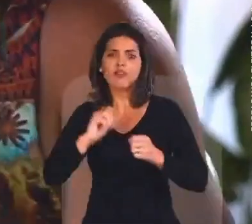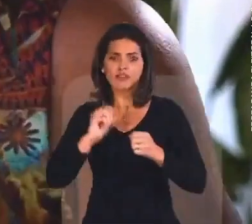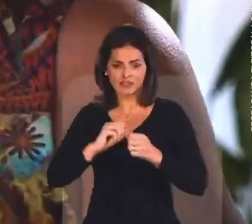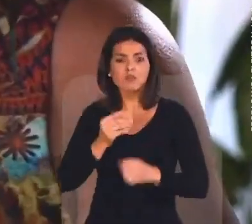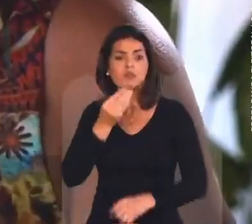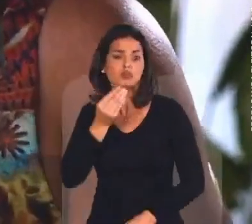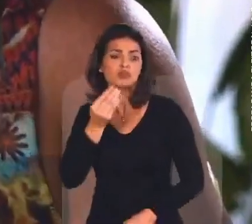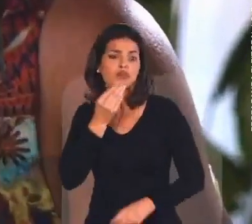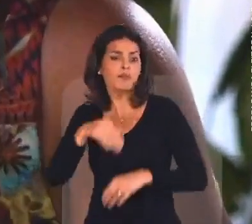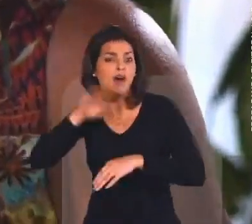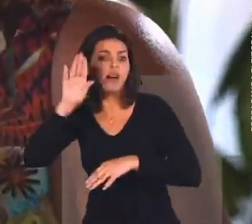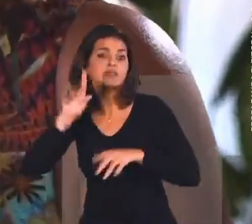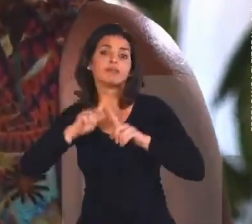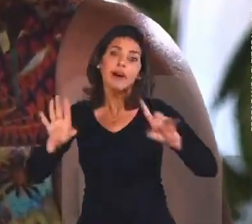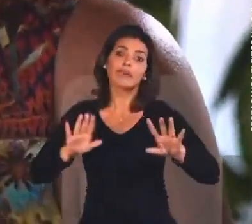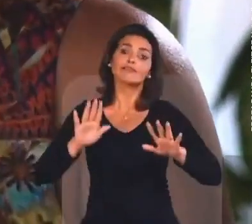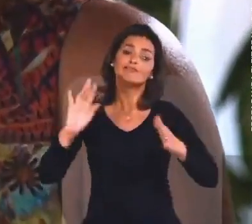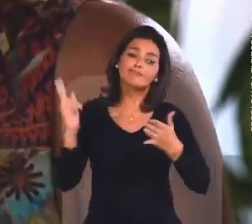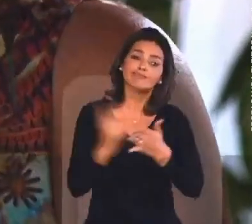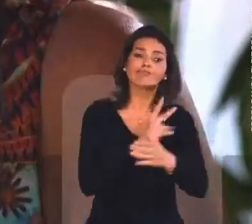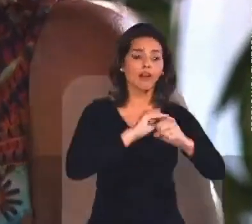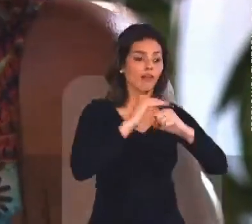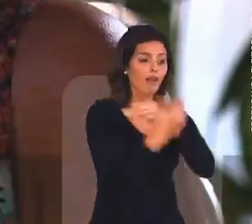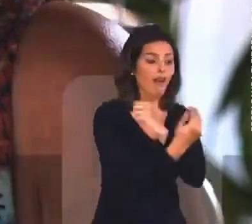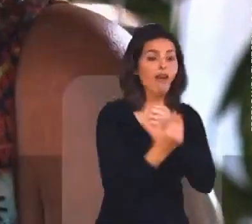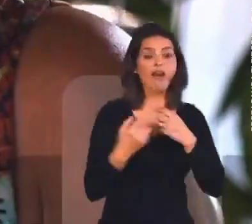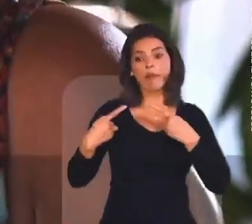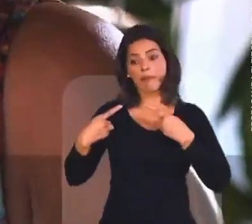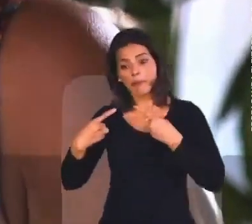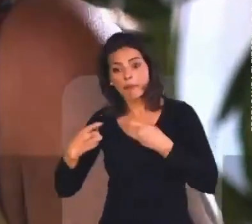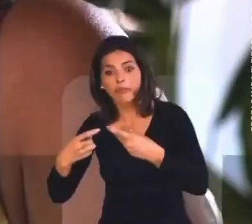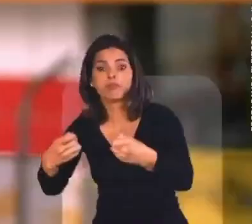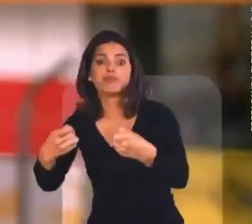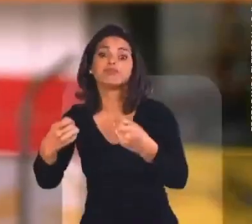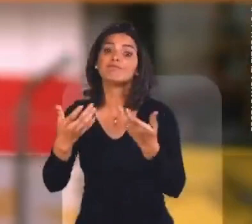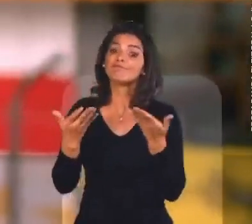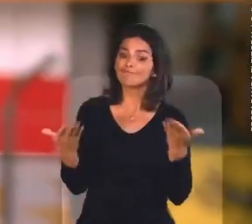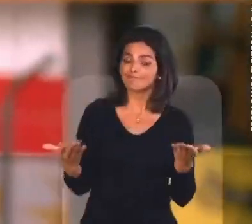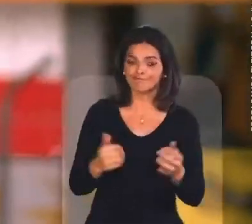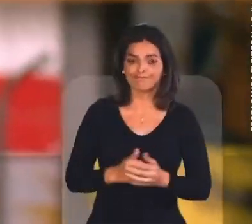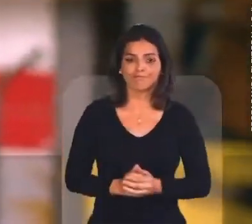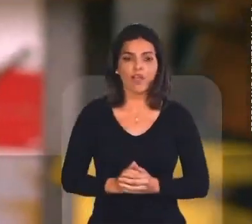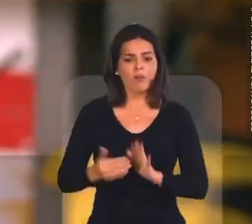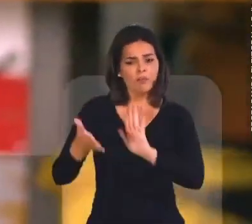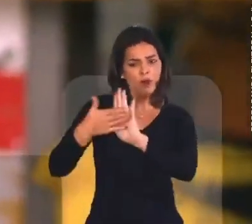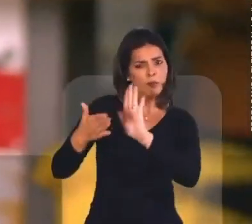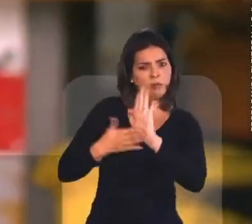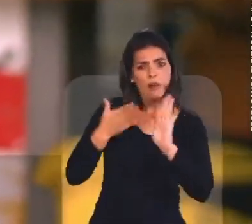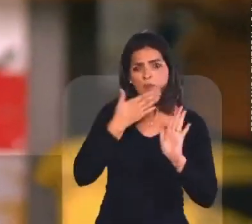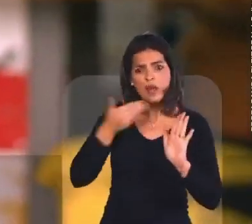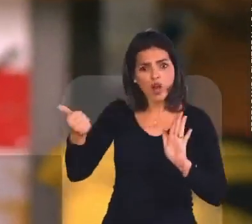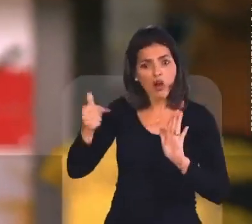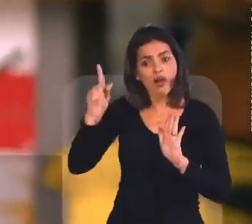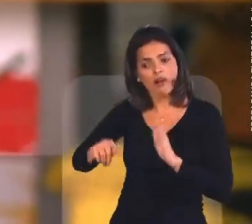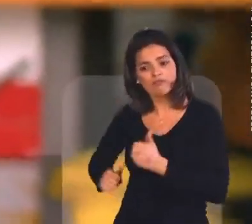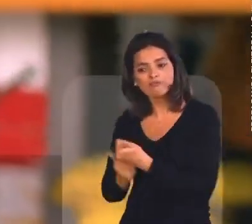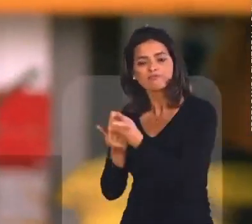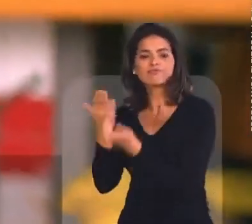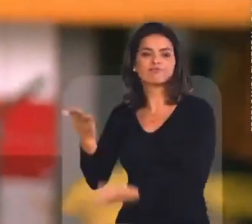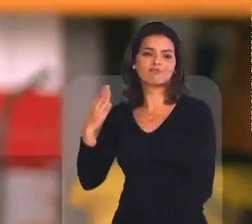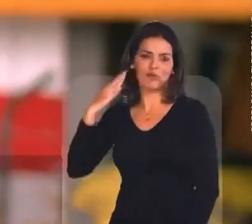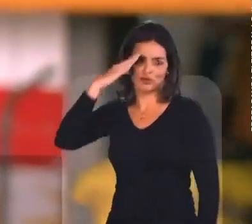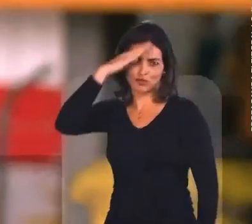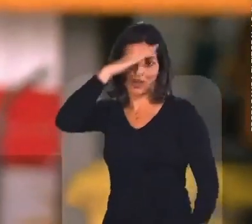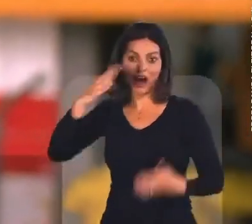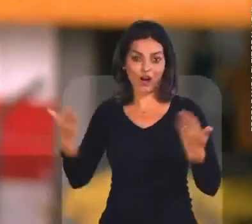de fazer por causa da guerra, por causa da pandemia. As melhores propostas estão do lado do Bolsonaro. Agora